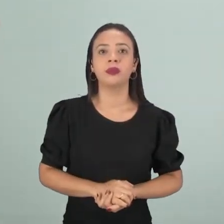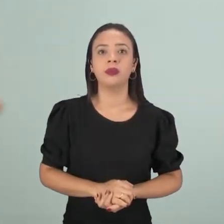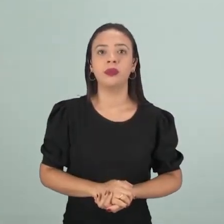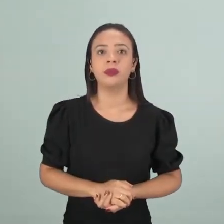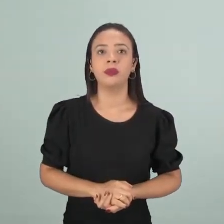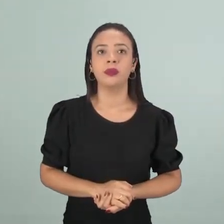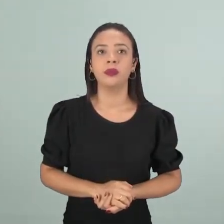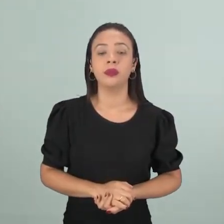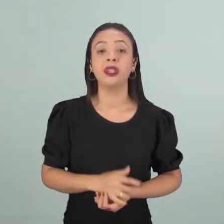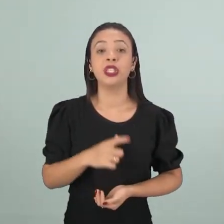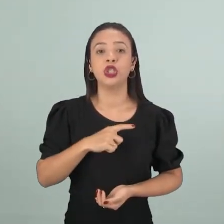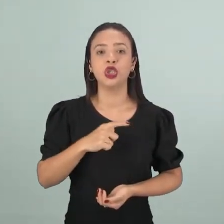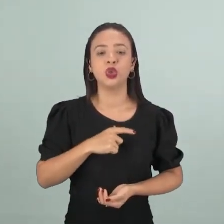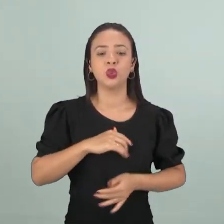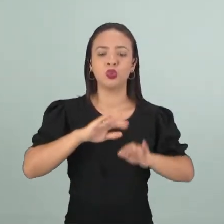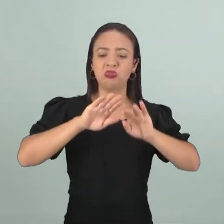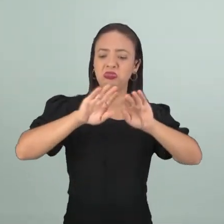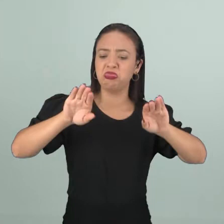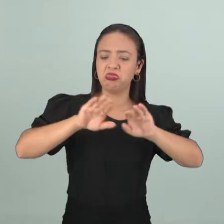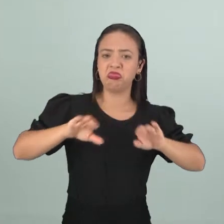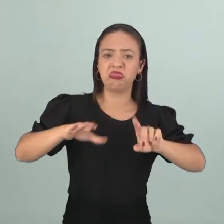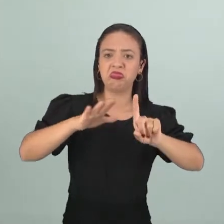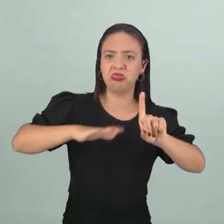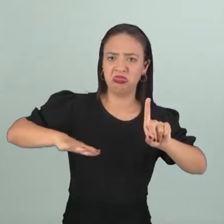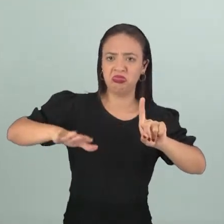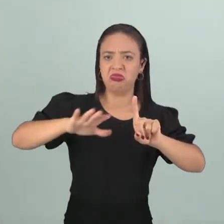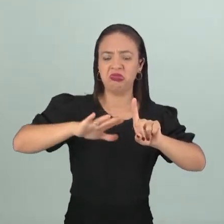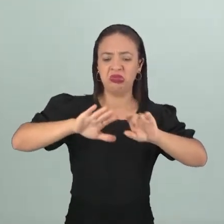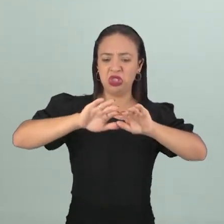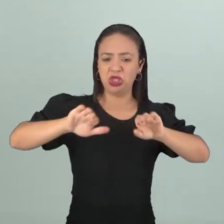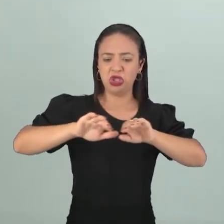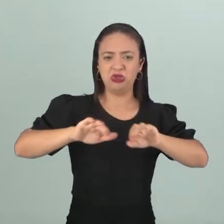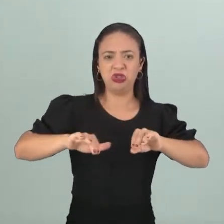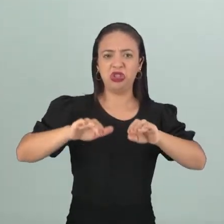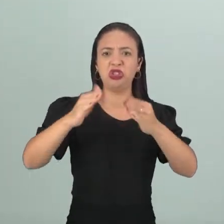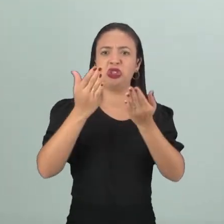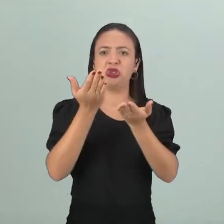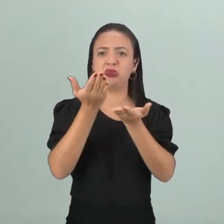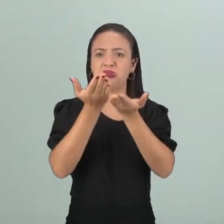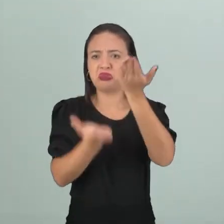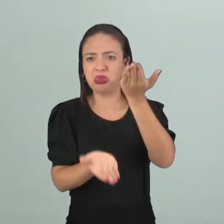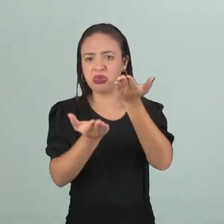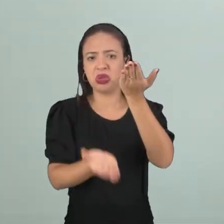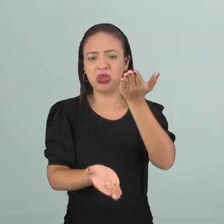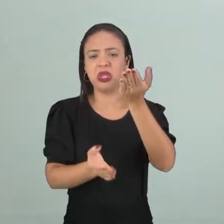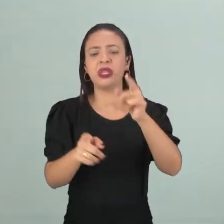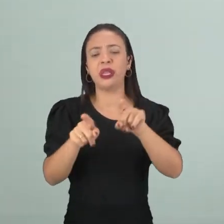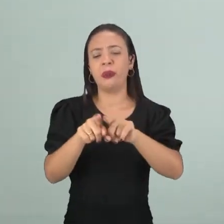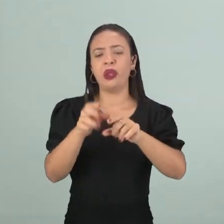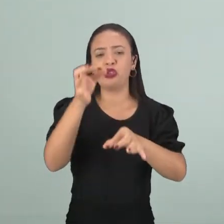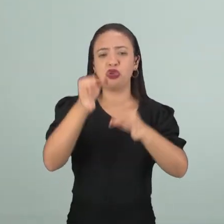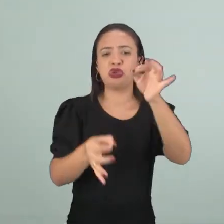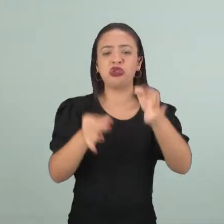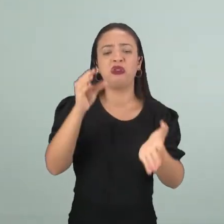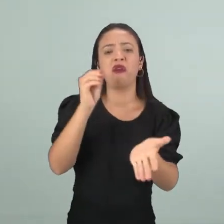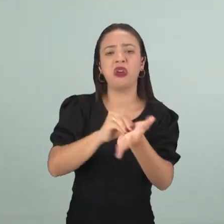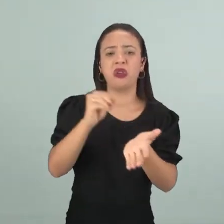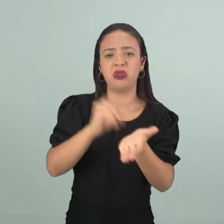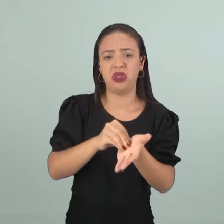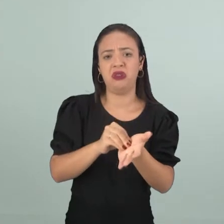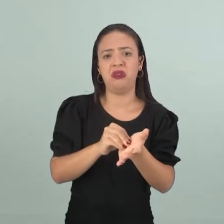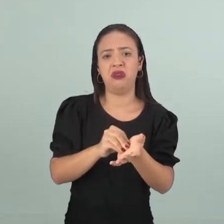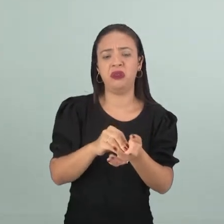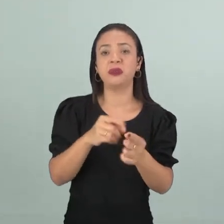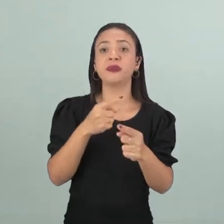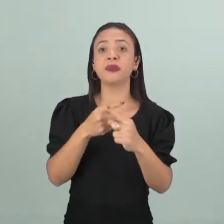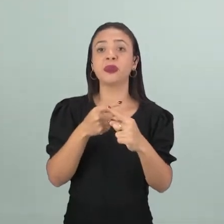hierarquicamente dividida de forma totalmente desigual, ainda tinha uma injustiça muito profunda, que era